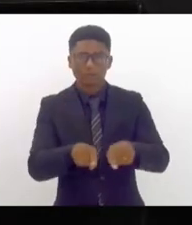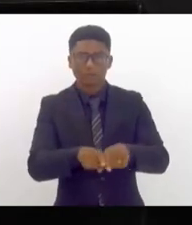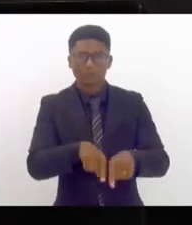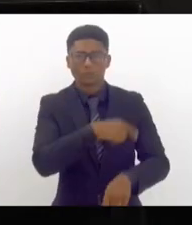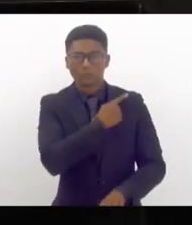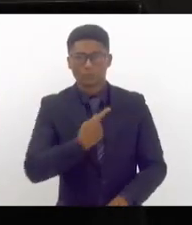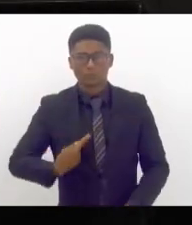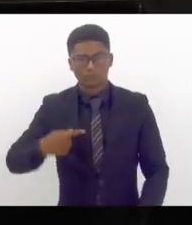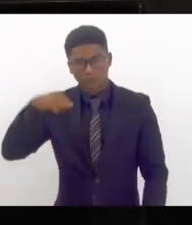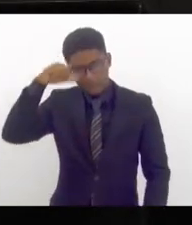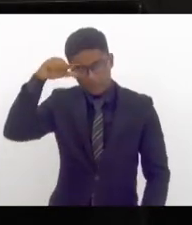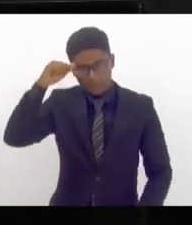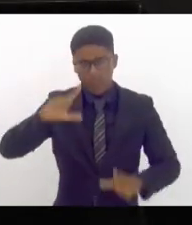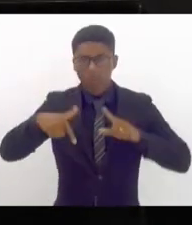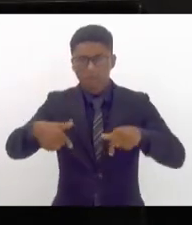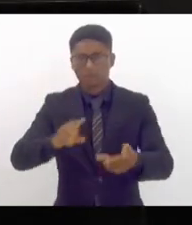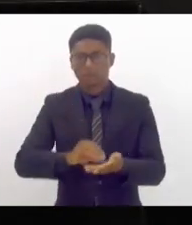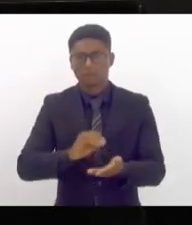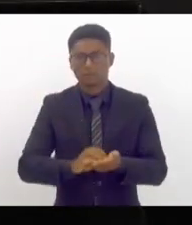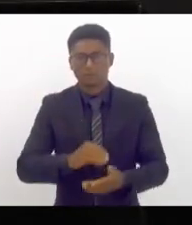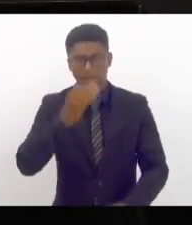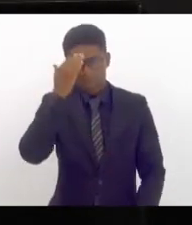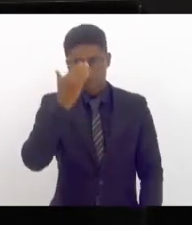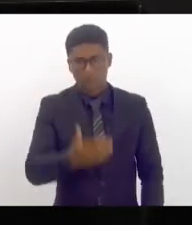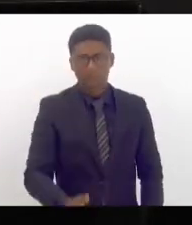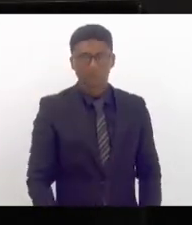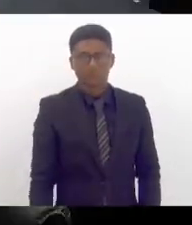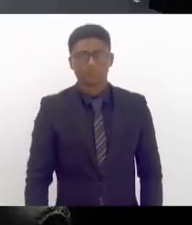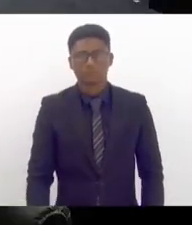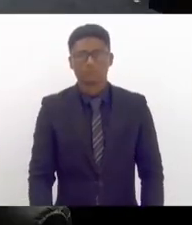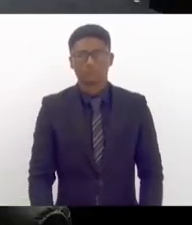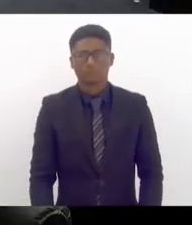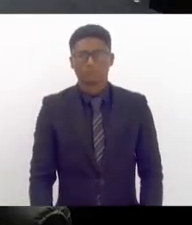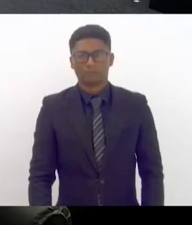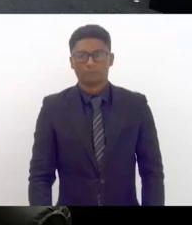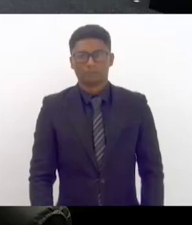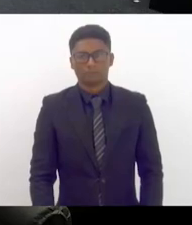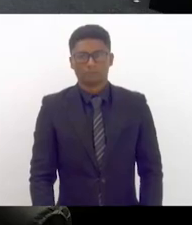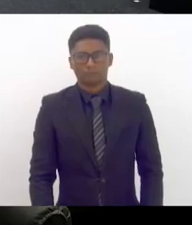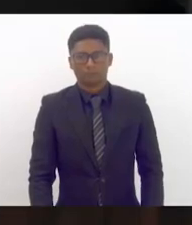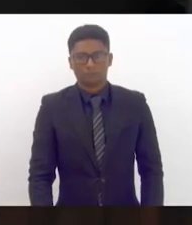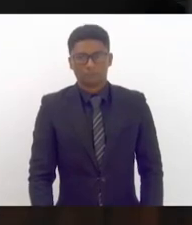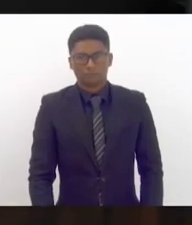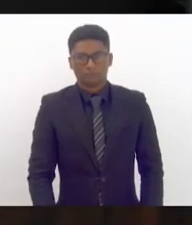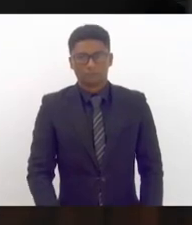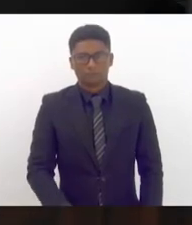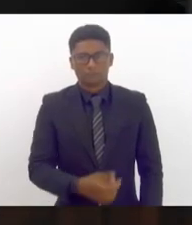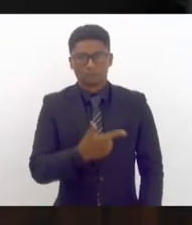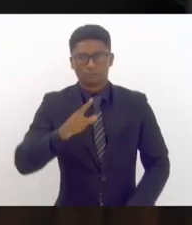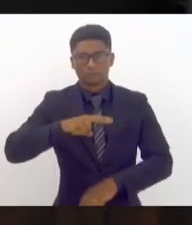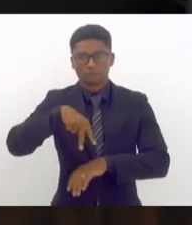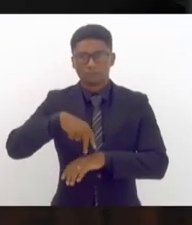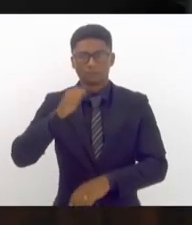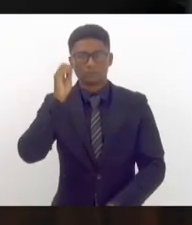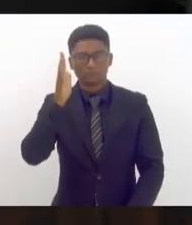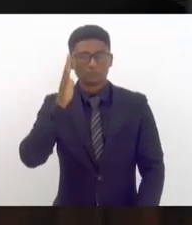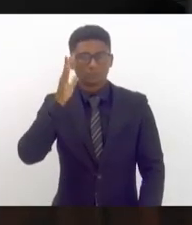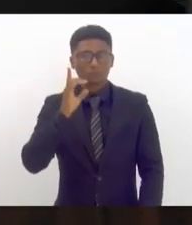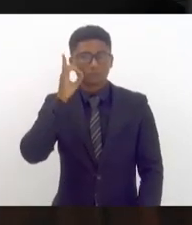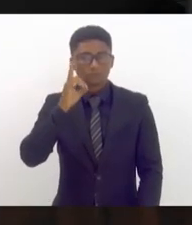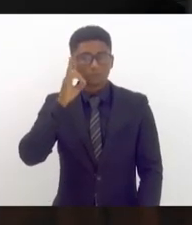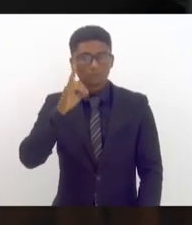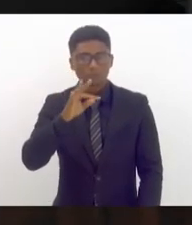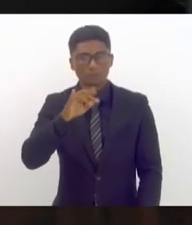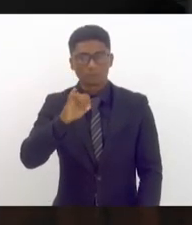do governador Cláudio Castro. Muito obrigada, senhora presidenta. Próximo orador inscrito é o nobre deputado